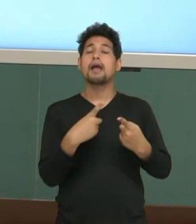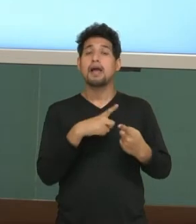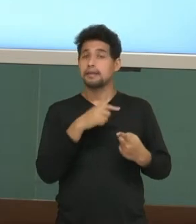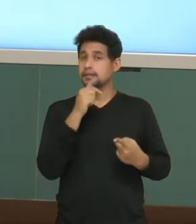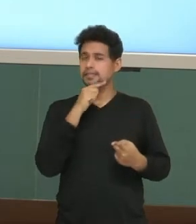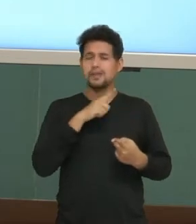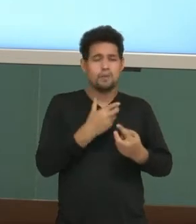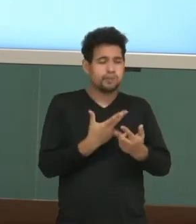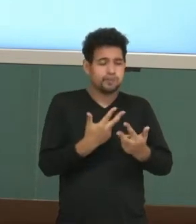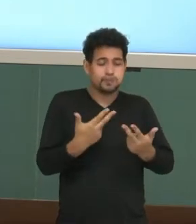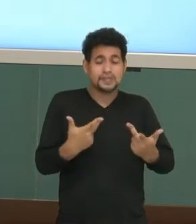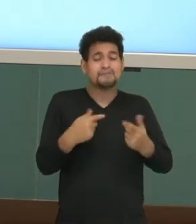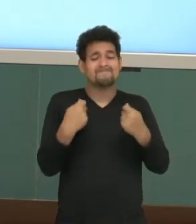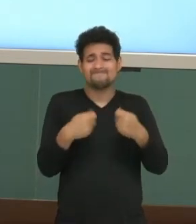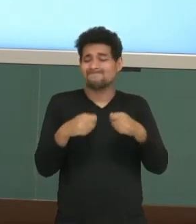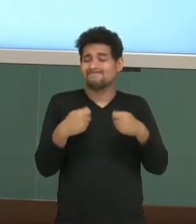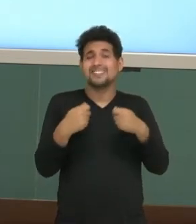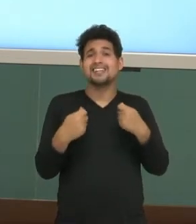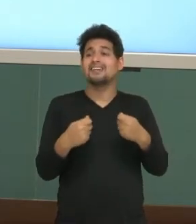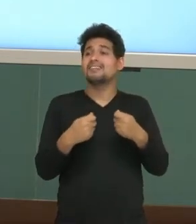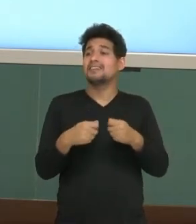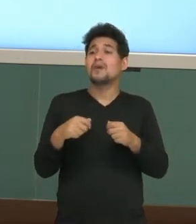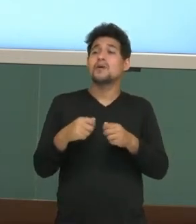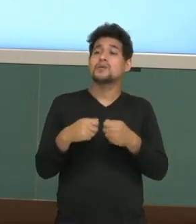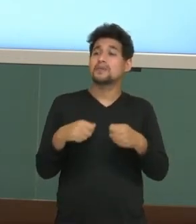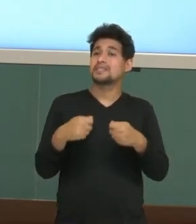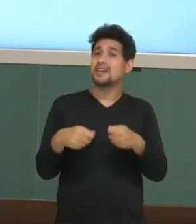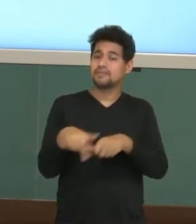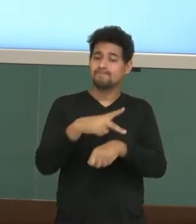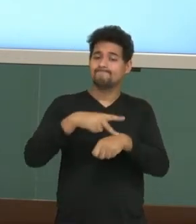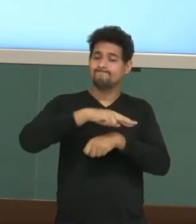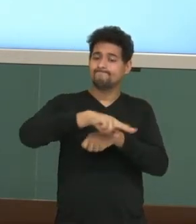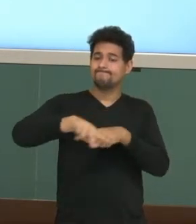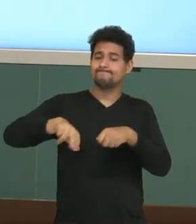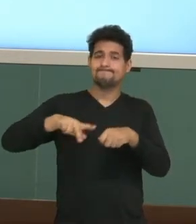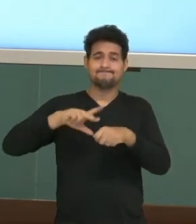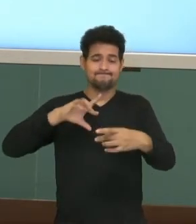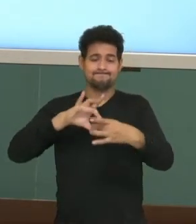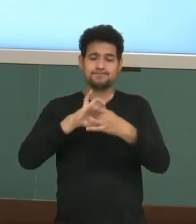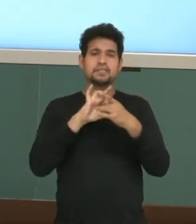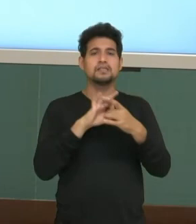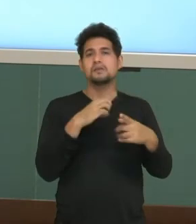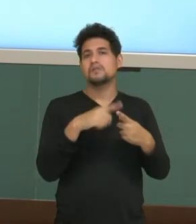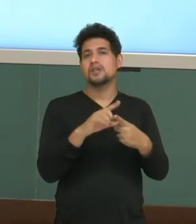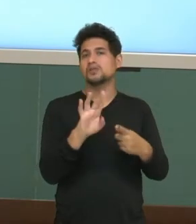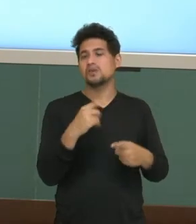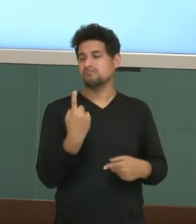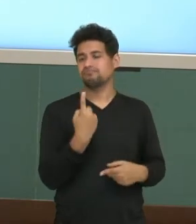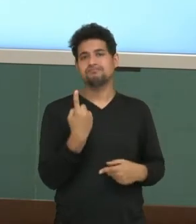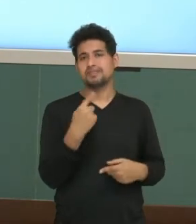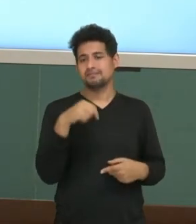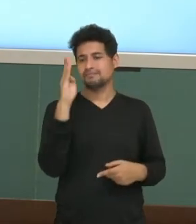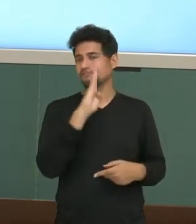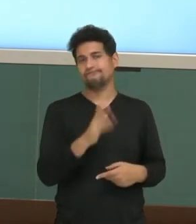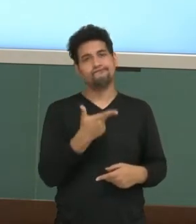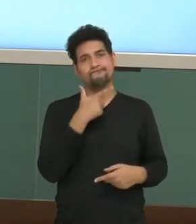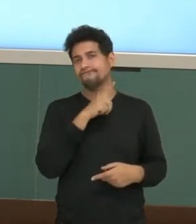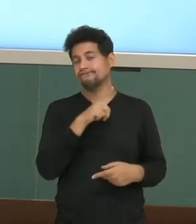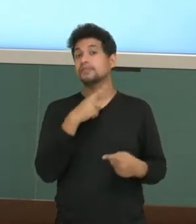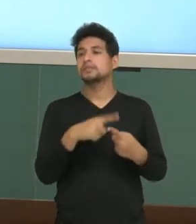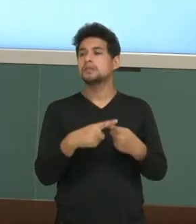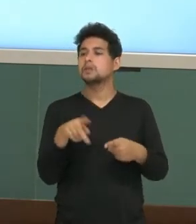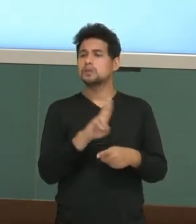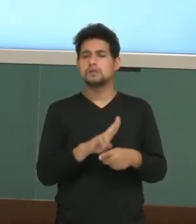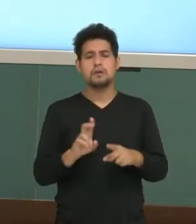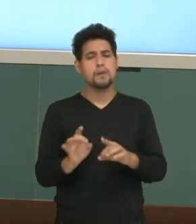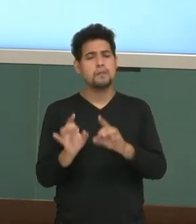havia uma grande dependência do mercado externo, pois ele era capaz de explorar o total de petróleo a ser